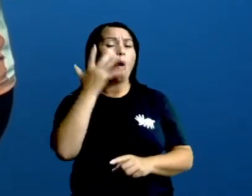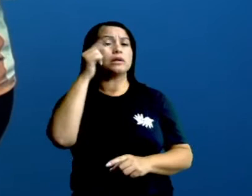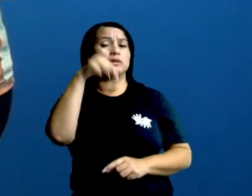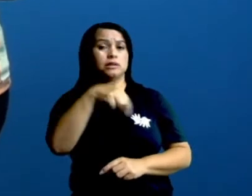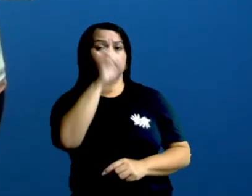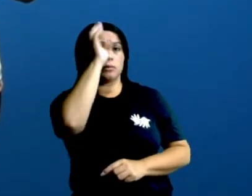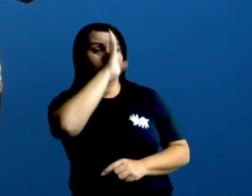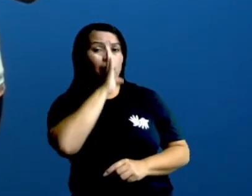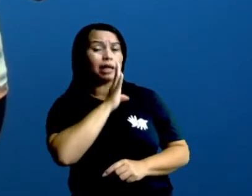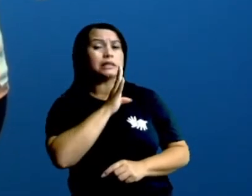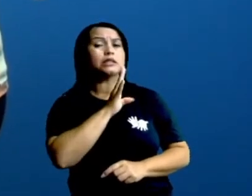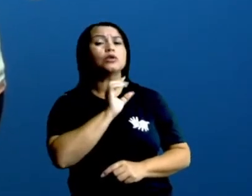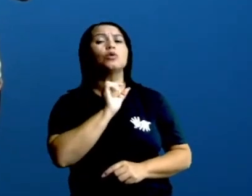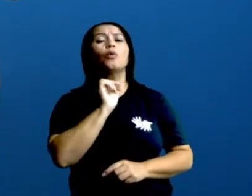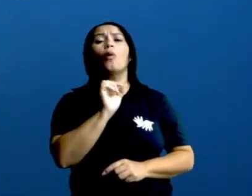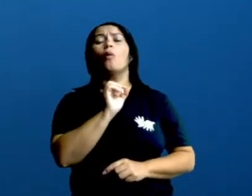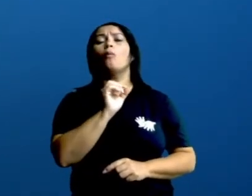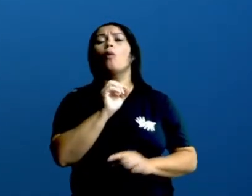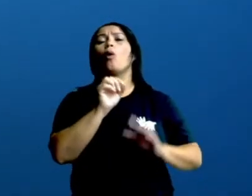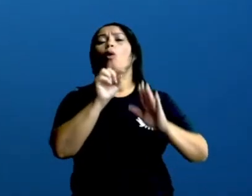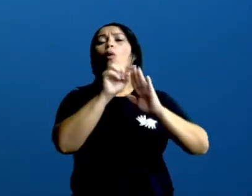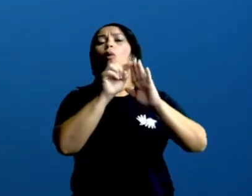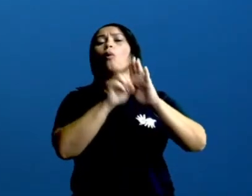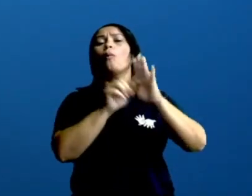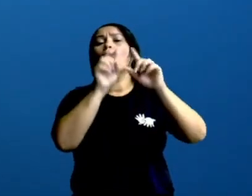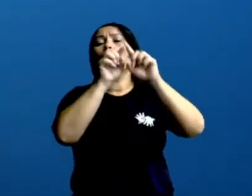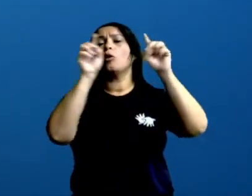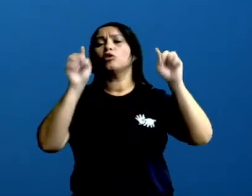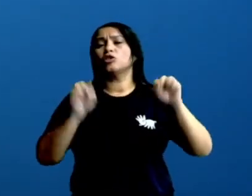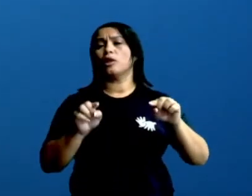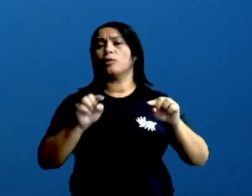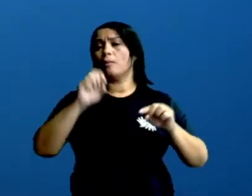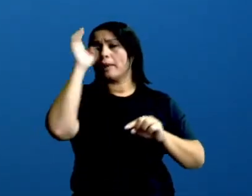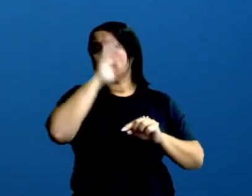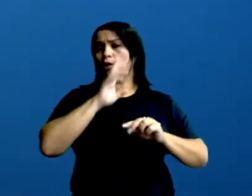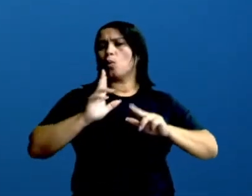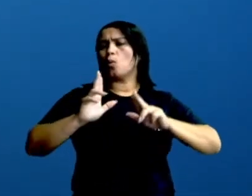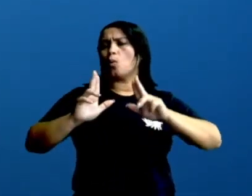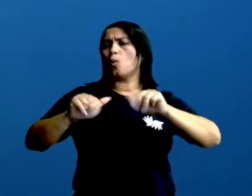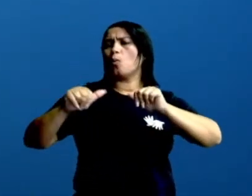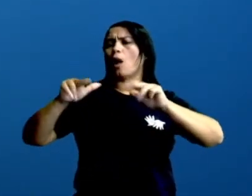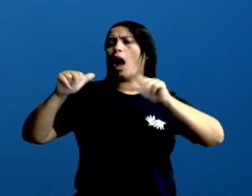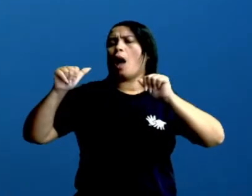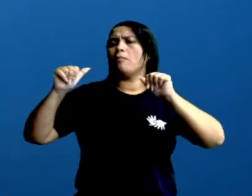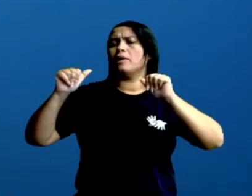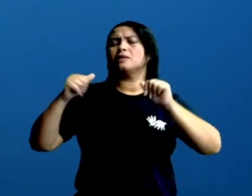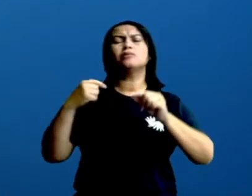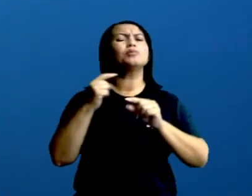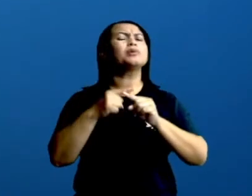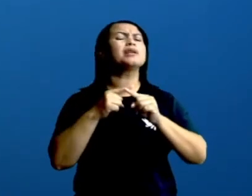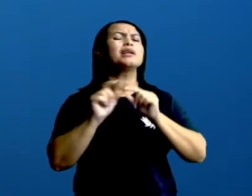aqui no Brasil, no chamado Projeto Brasil Nunca Mais. O que foi esse projeto, né? O que